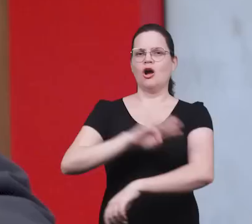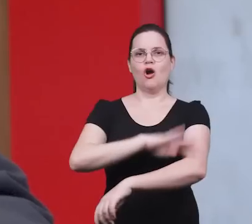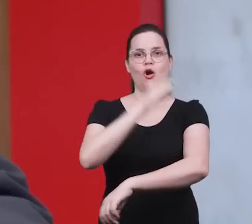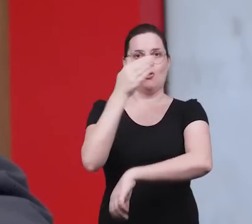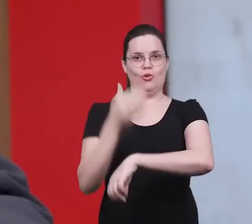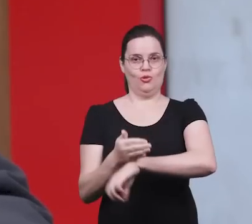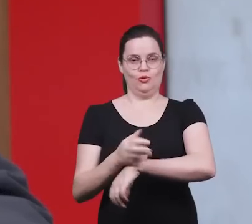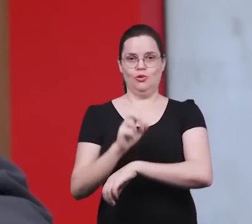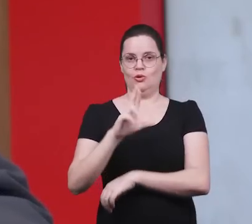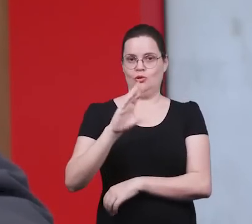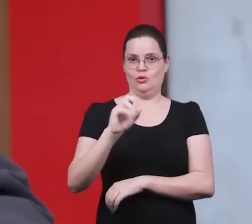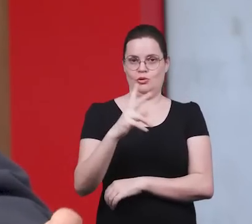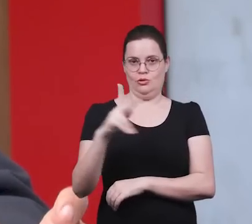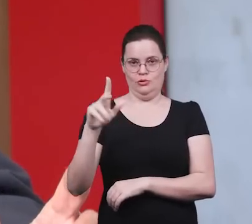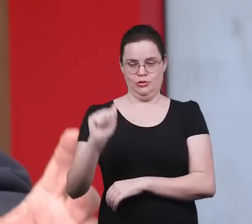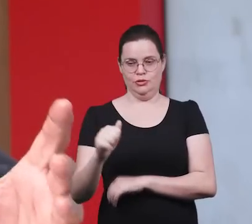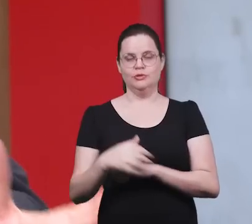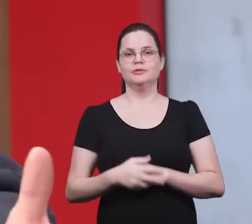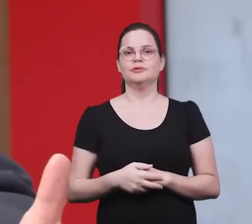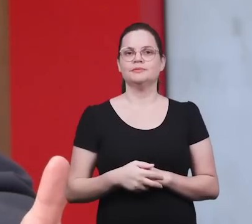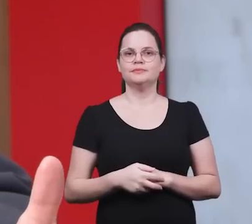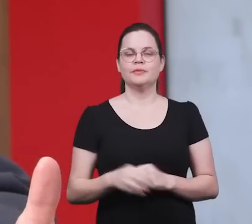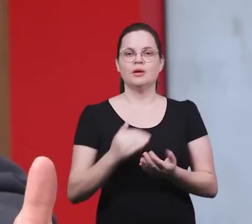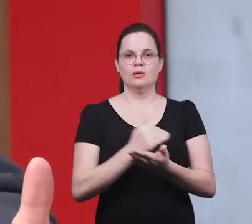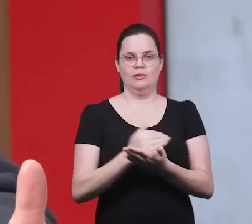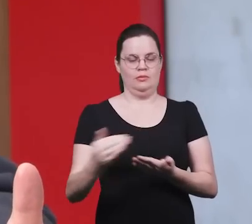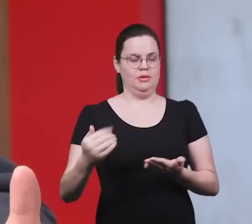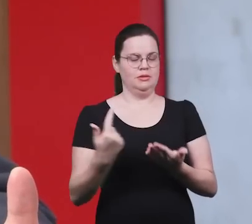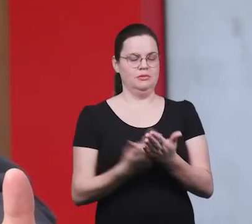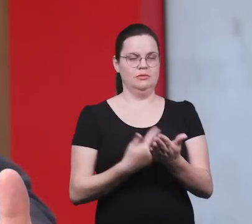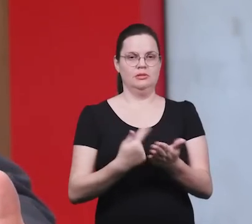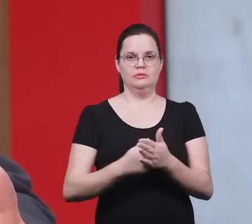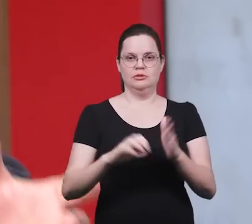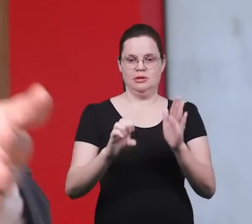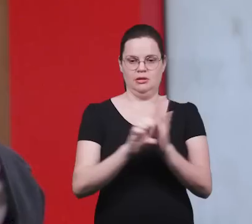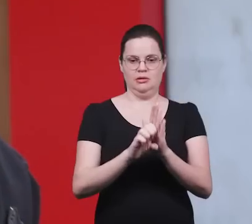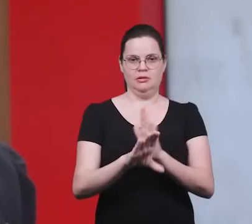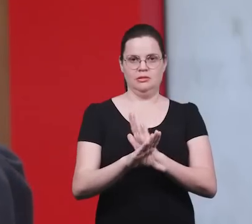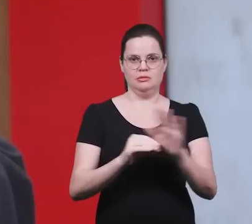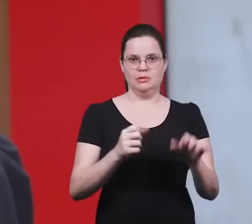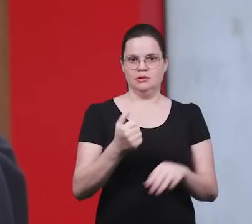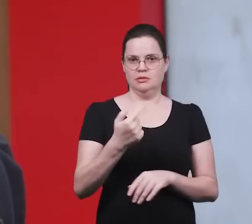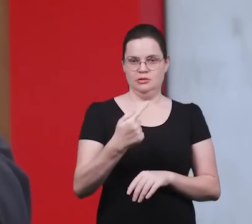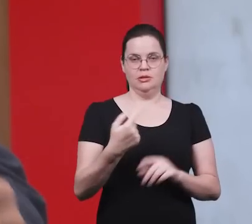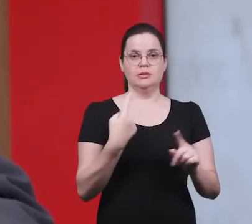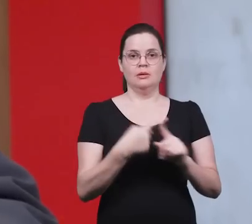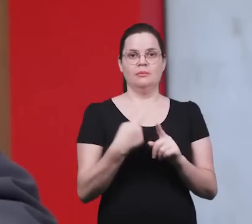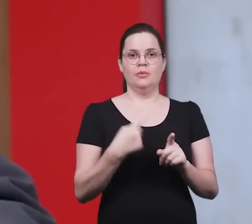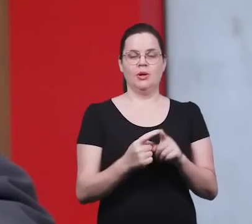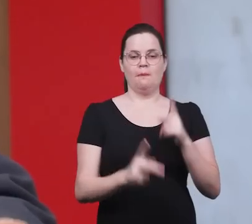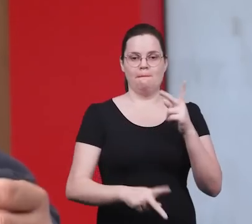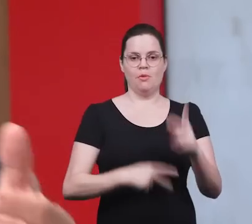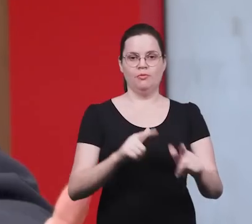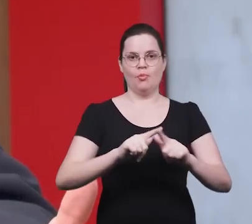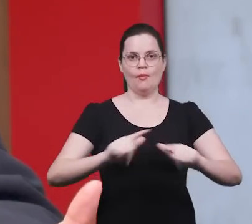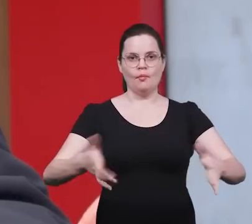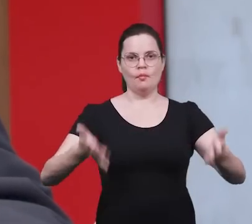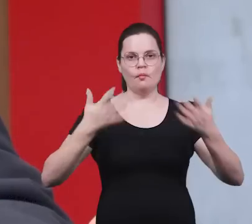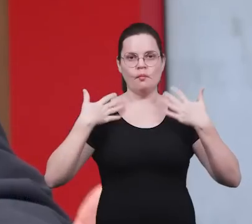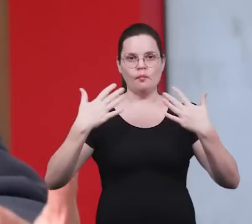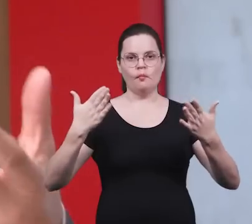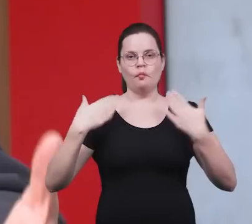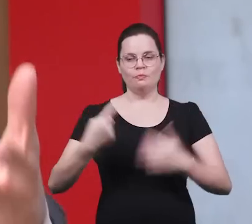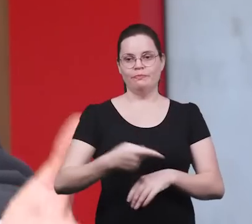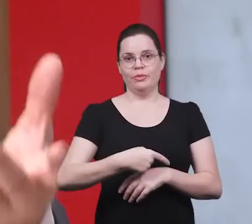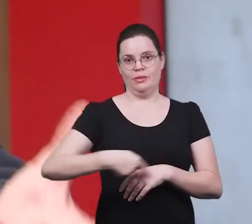Tudo começa no livro do Êxodo, no seu capítulo 17. Quando o povo de Israel está atravessando o deserto, eles sentem